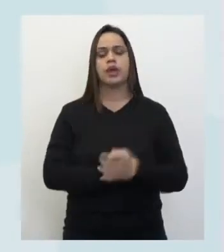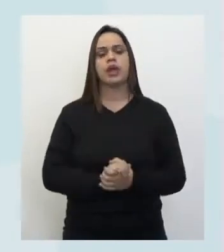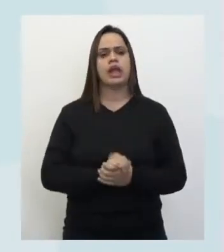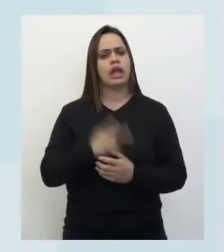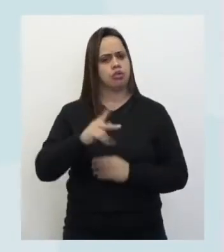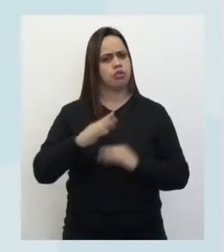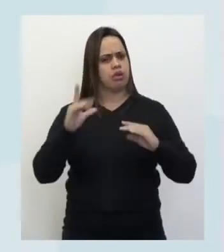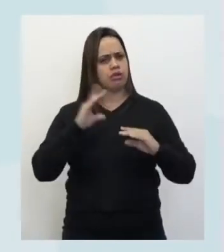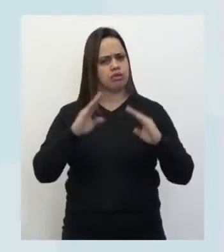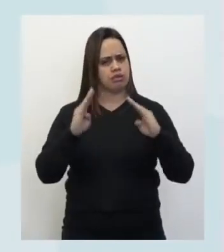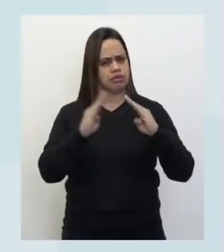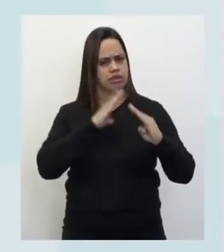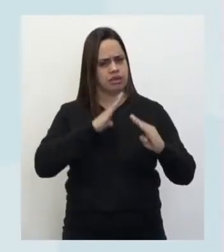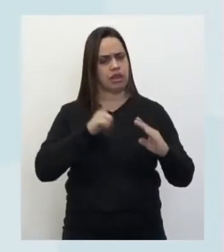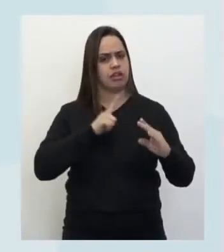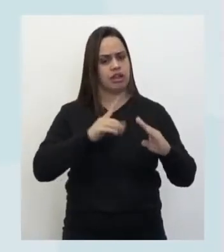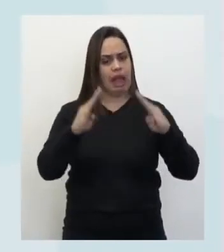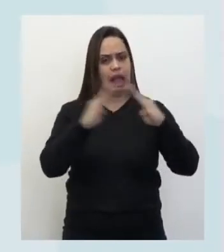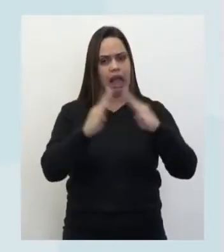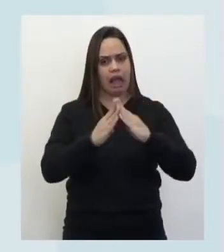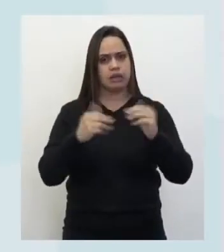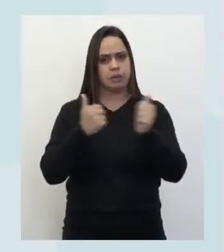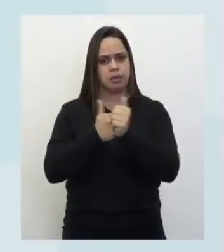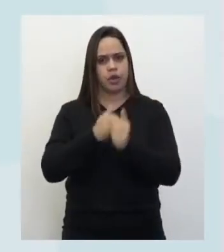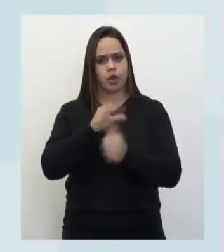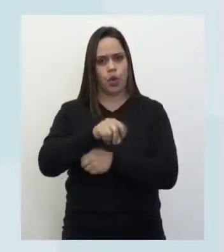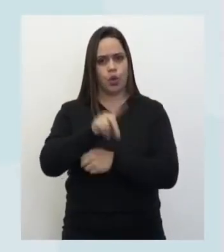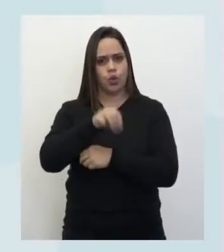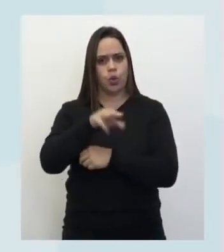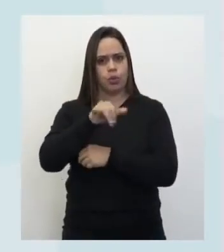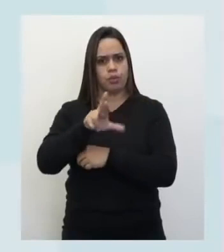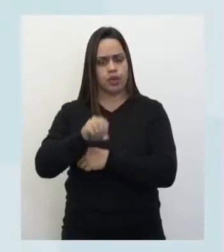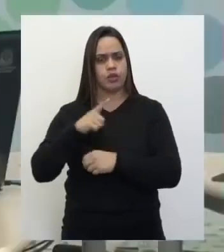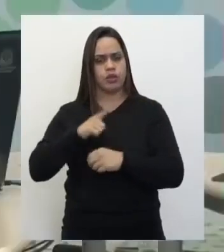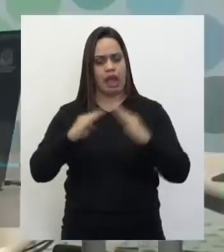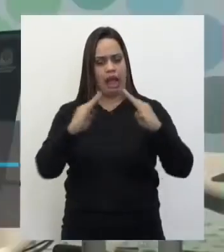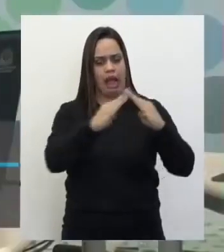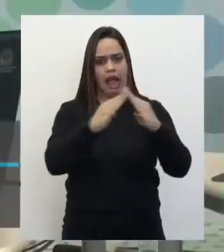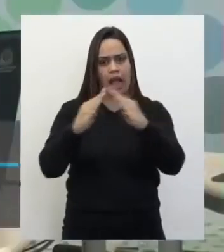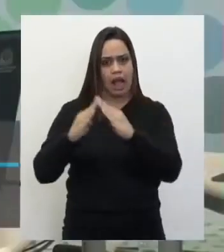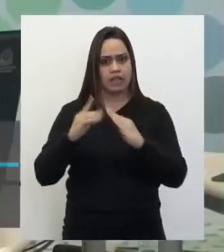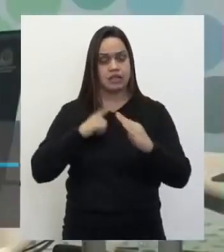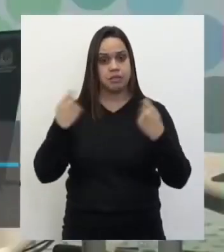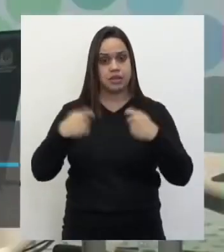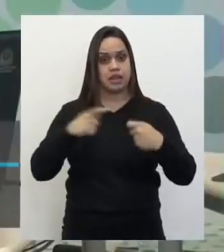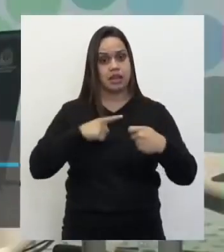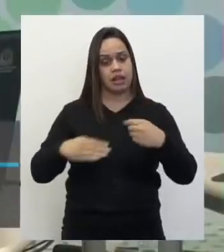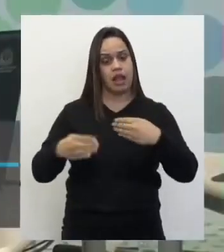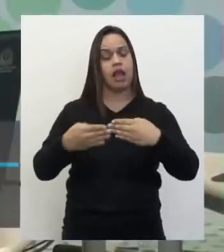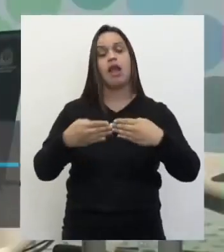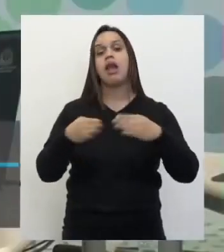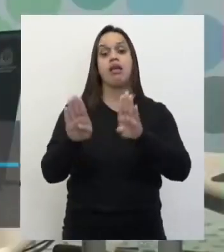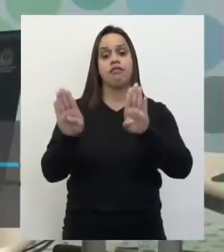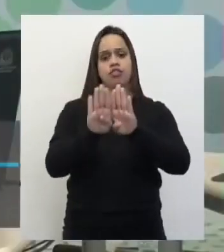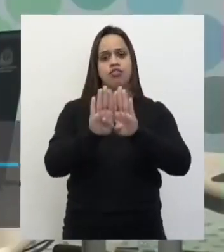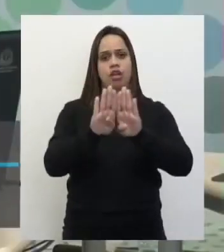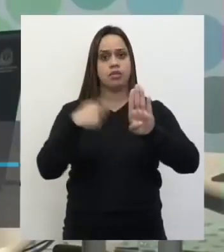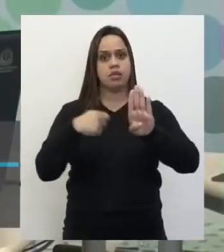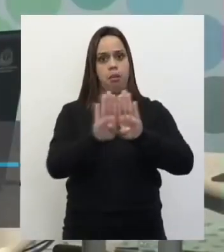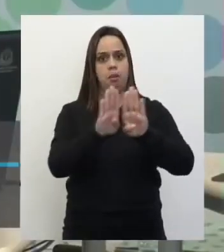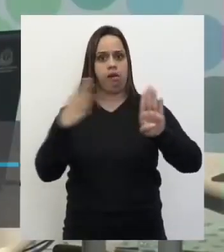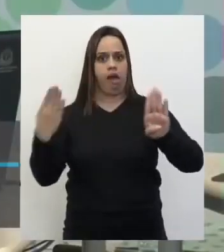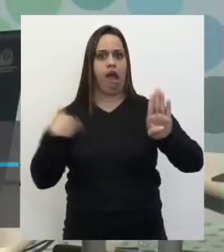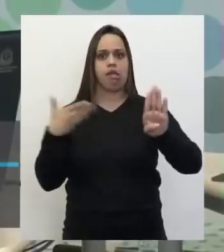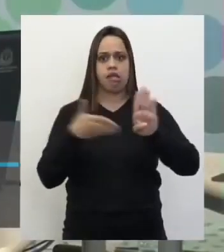sua cidade, existem condomínios fechados, né? Existe essa percepção urbana, né?